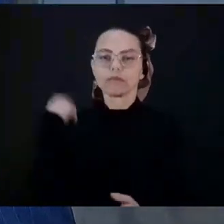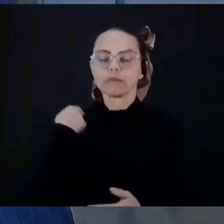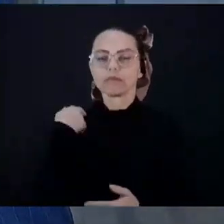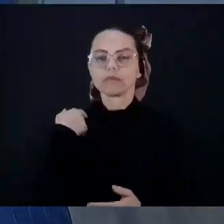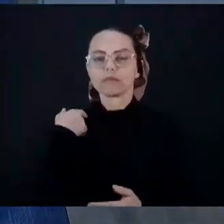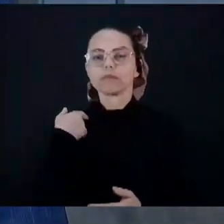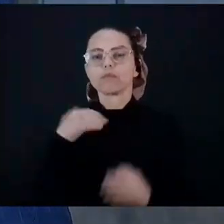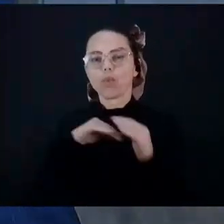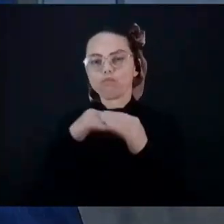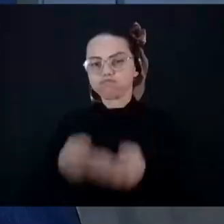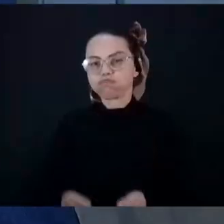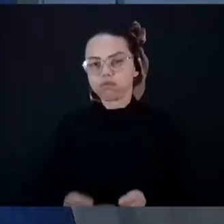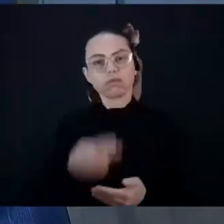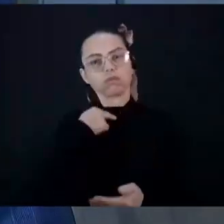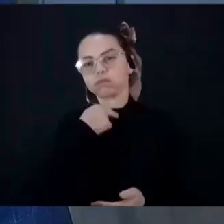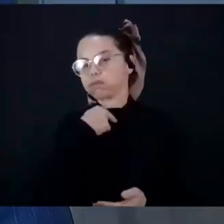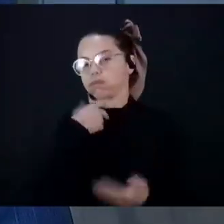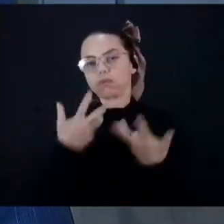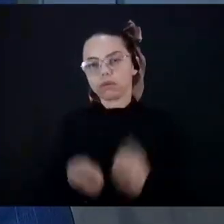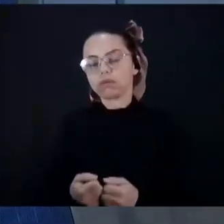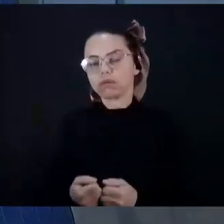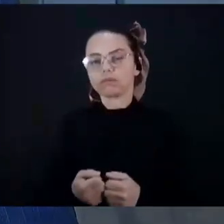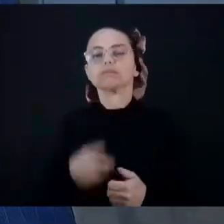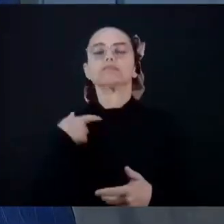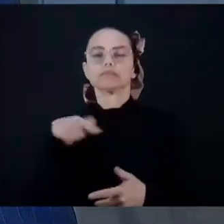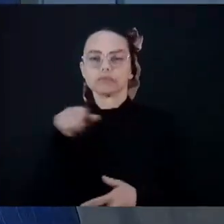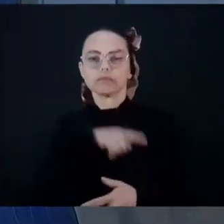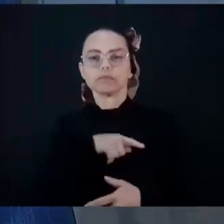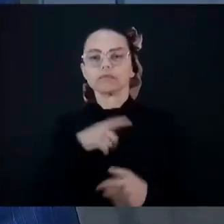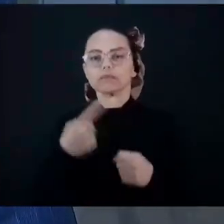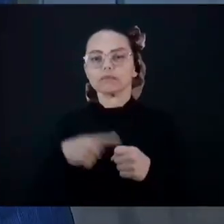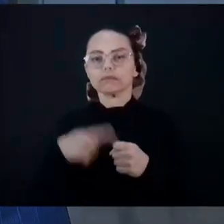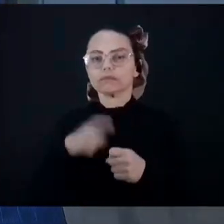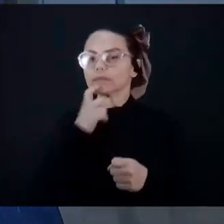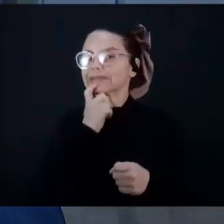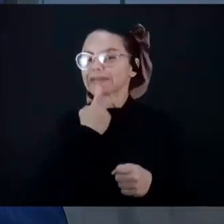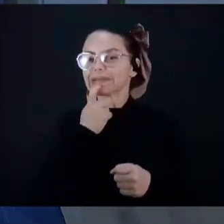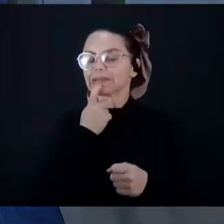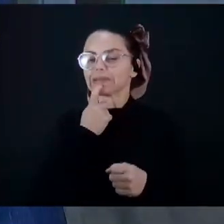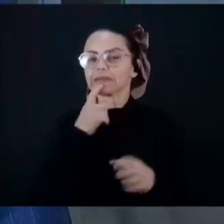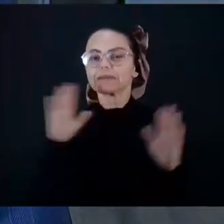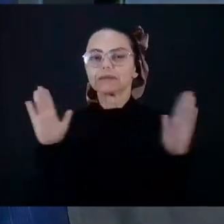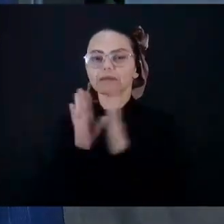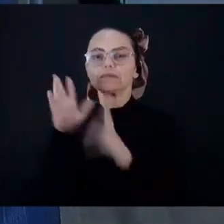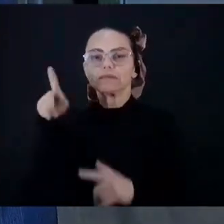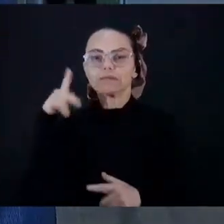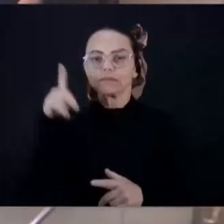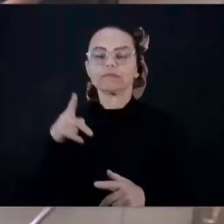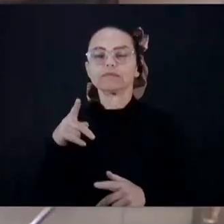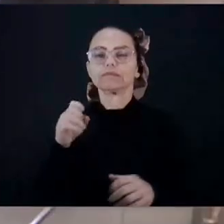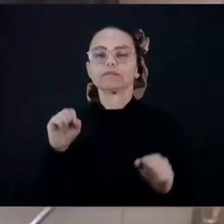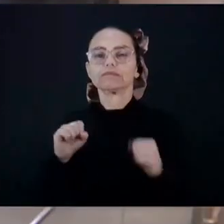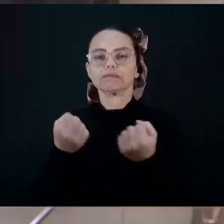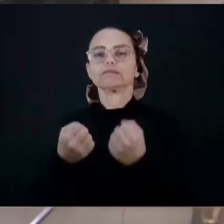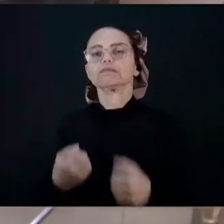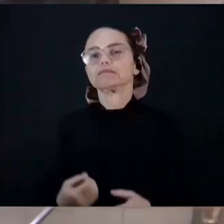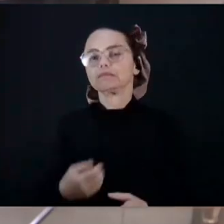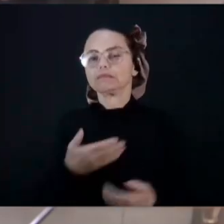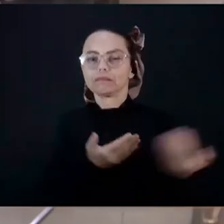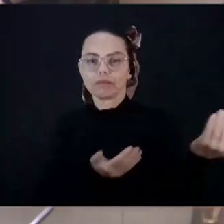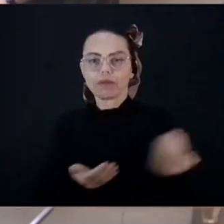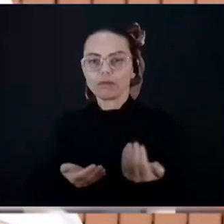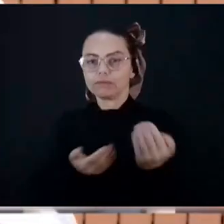não poderia deixar de movimentar aqui na cidade de Campinas, criar essa frente parlamentar e trazer essa discussão aqui para casa. O encontro